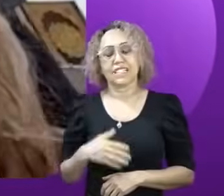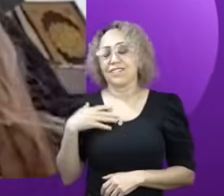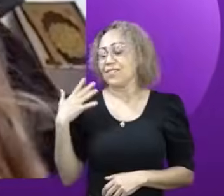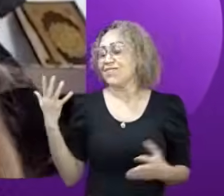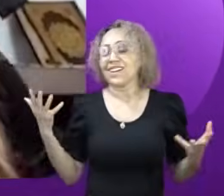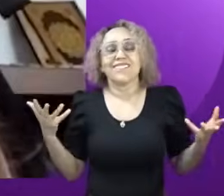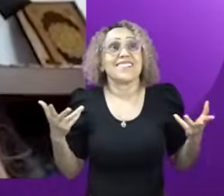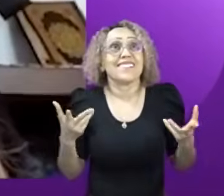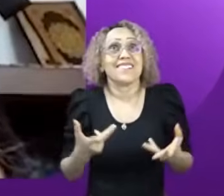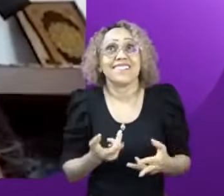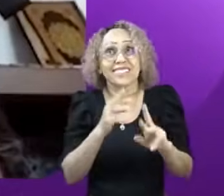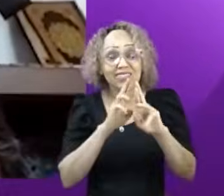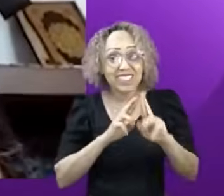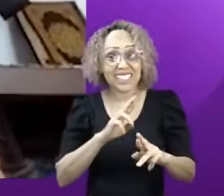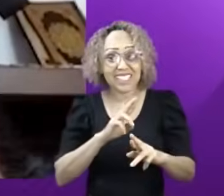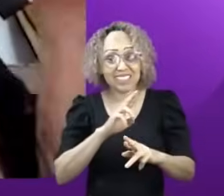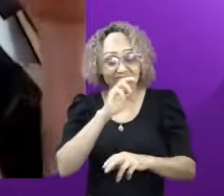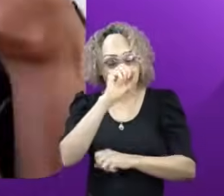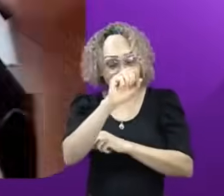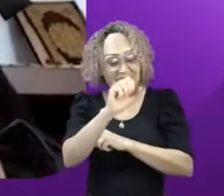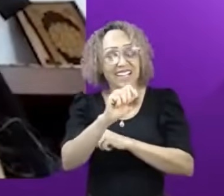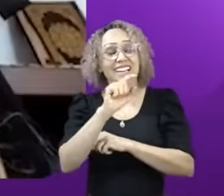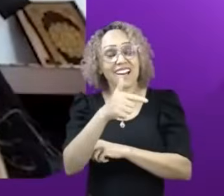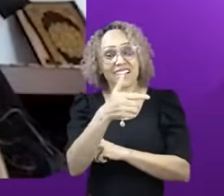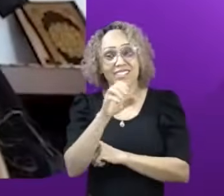na próxima posse do presidente Lula, né?